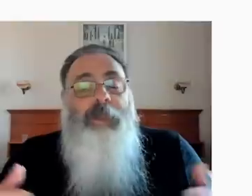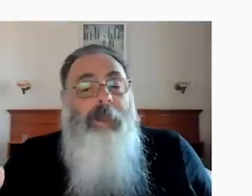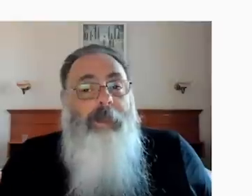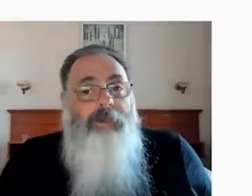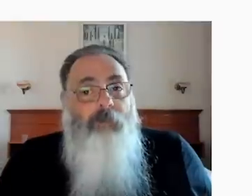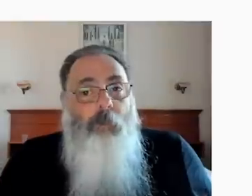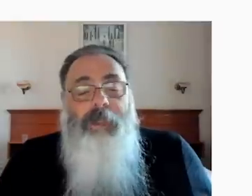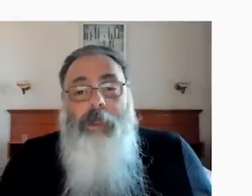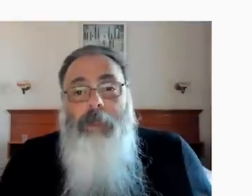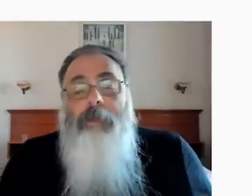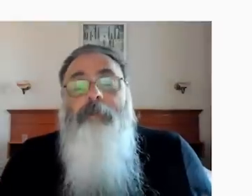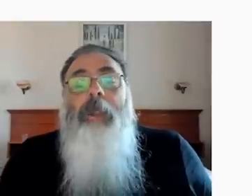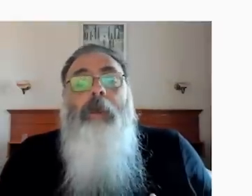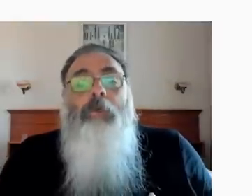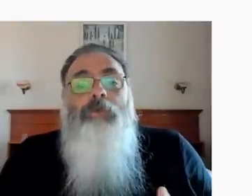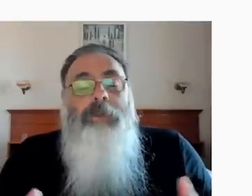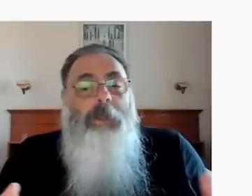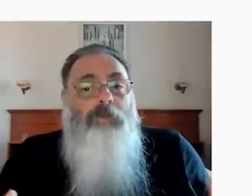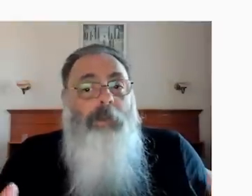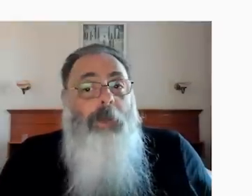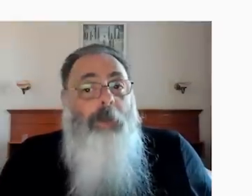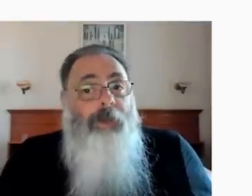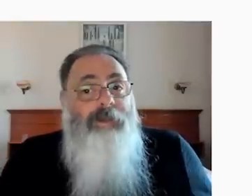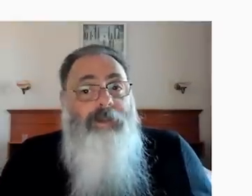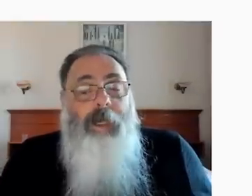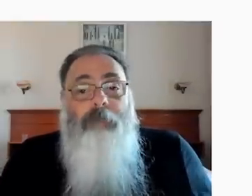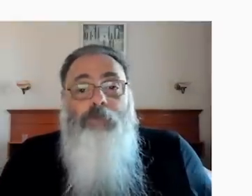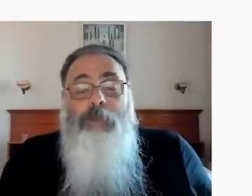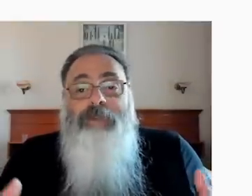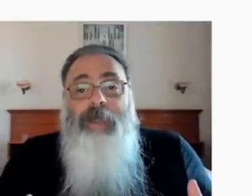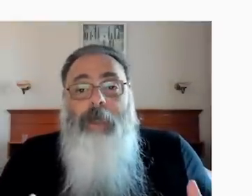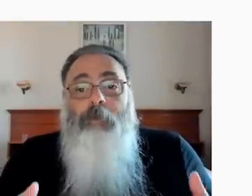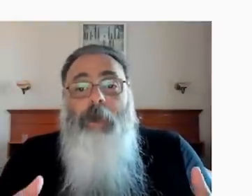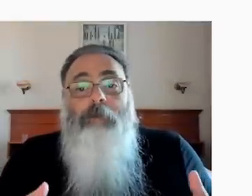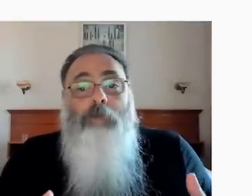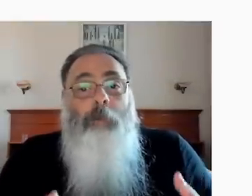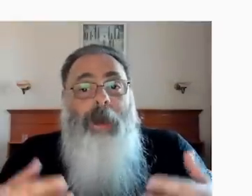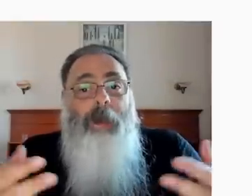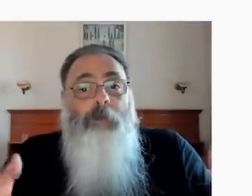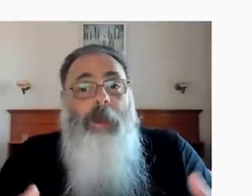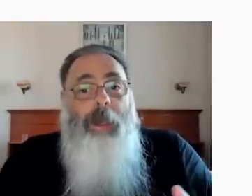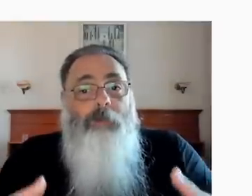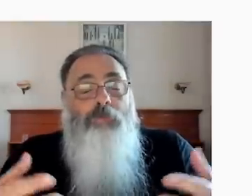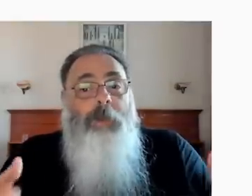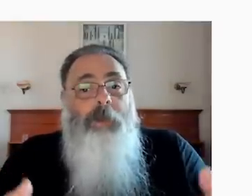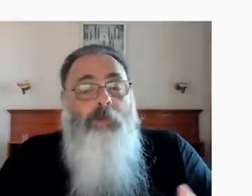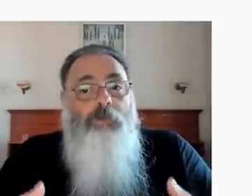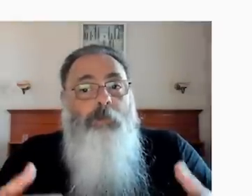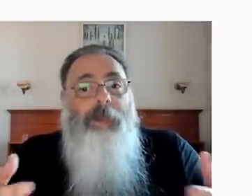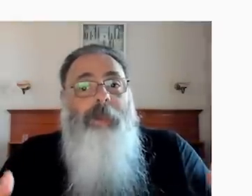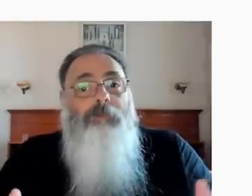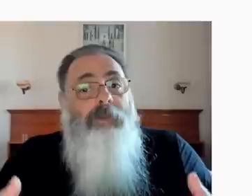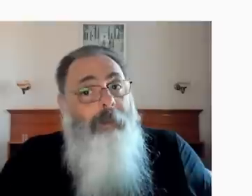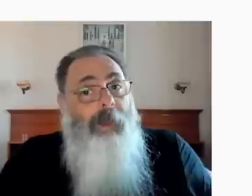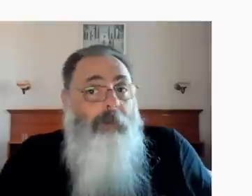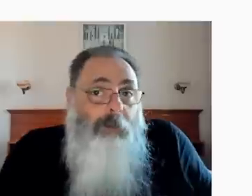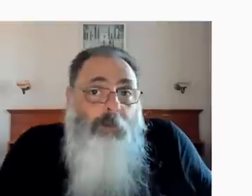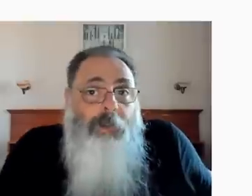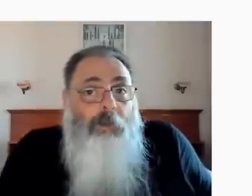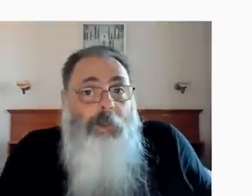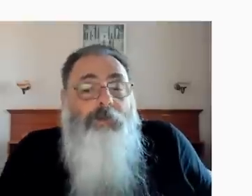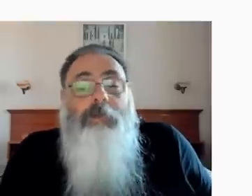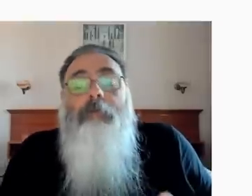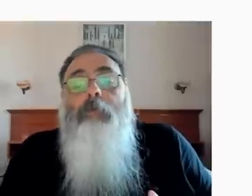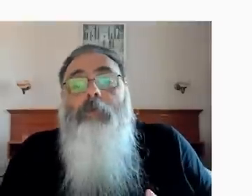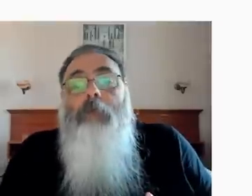né depois da guerra civil americana os negros que não eram mais escravos começaram a tomar lugar dos brancos no mercado de trabalho